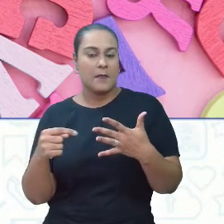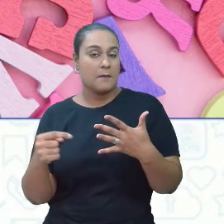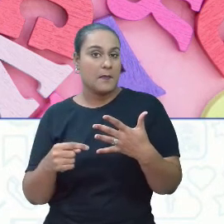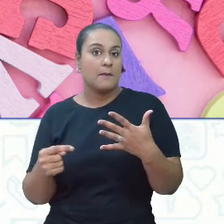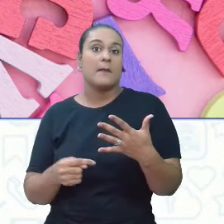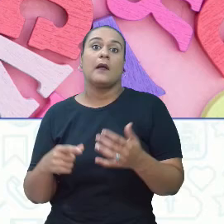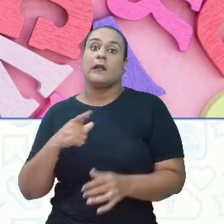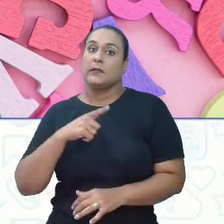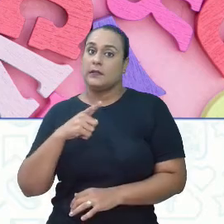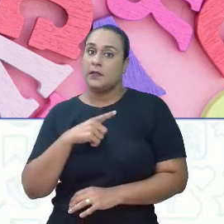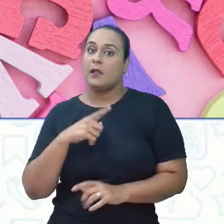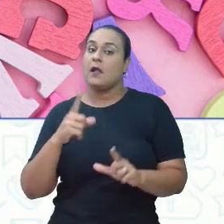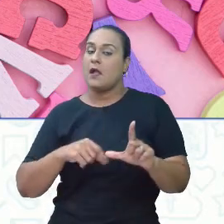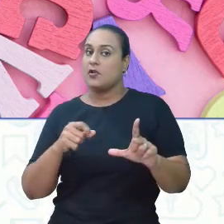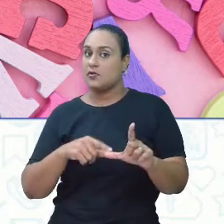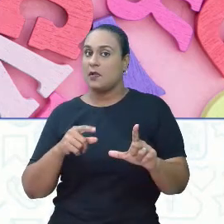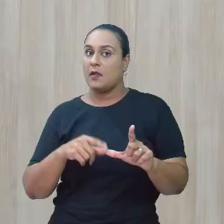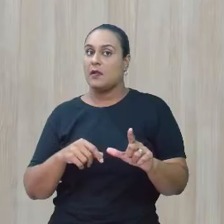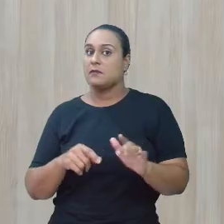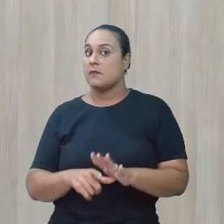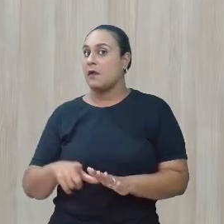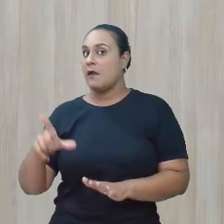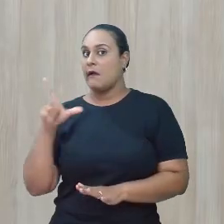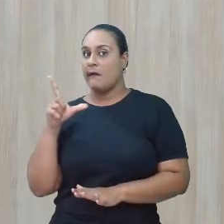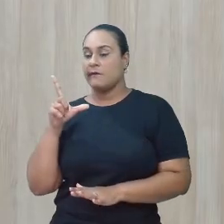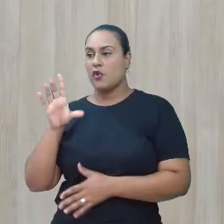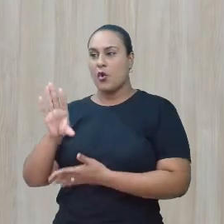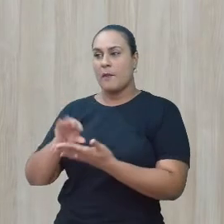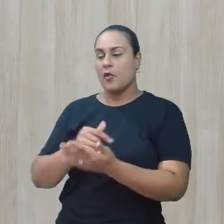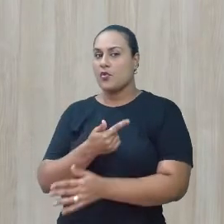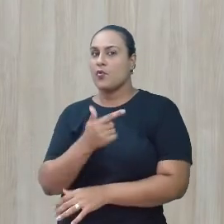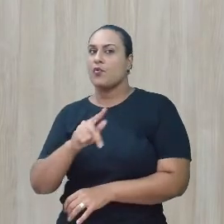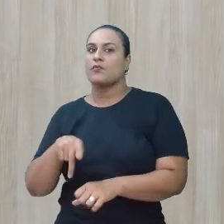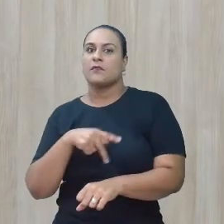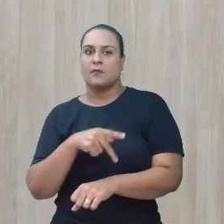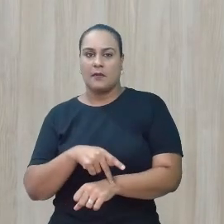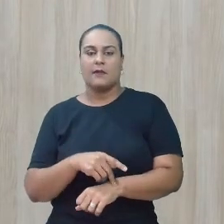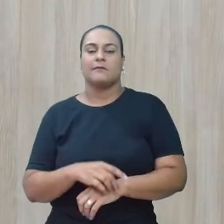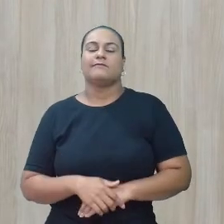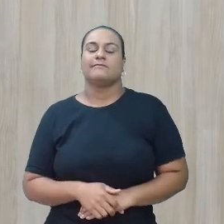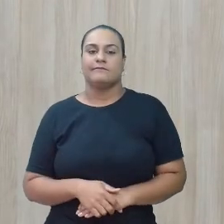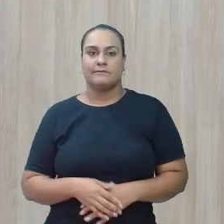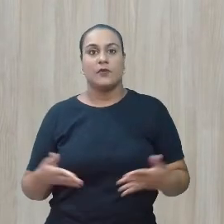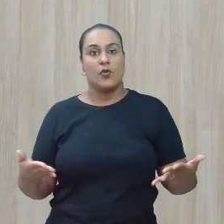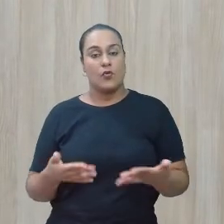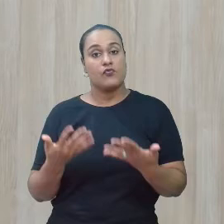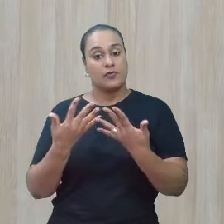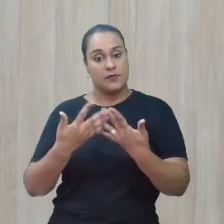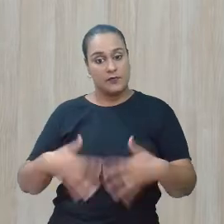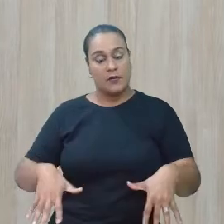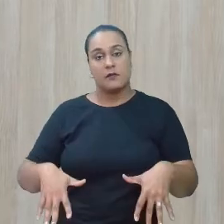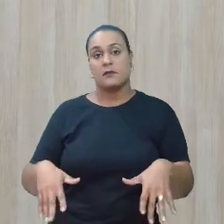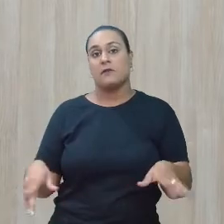essas letras que eram até então estrangeiras e agora estão naturalizadas, fazem parte também da língua